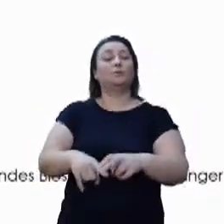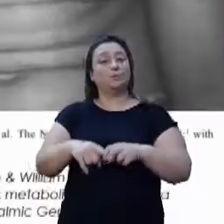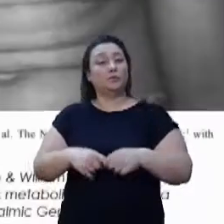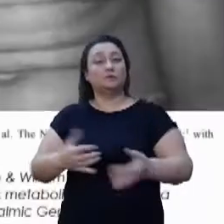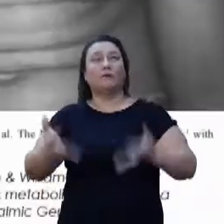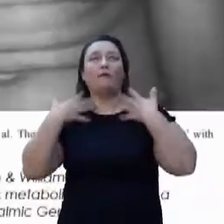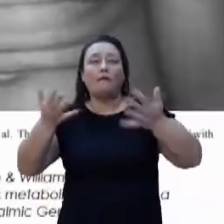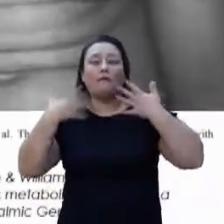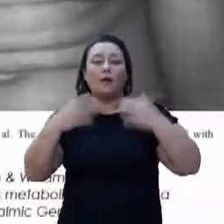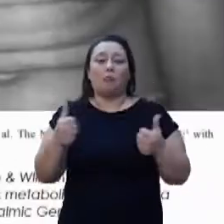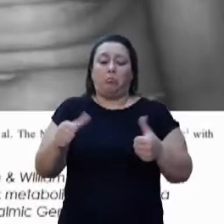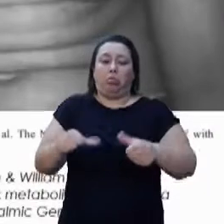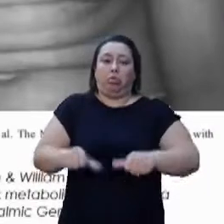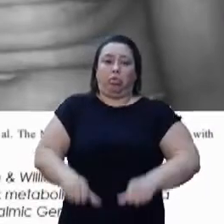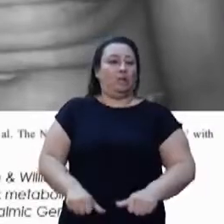calor.